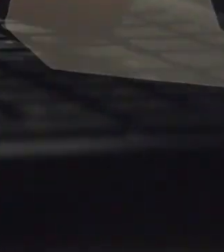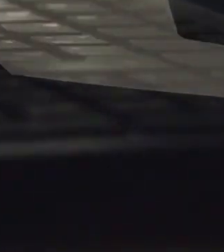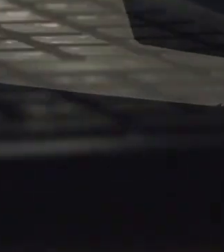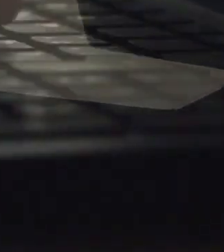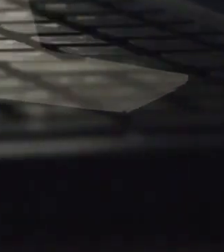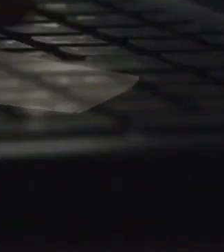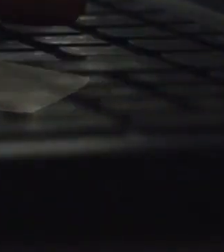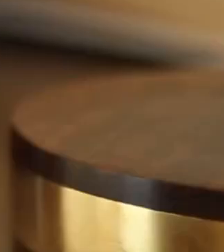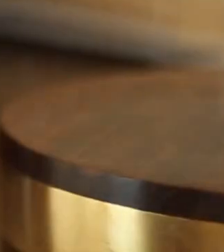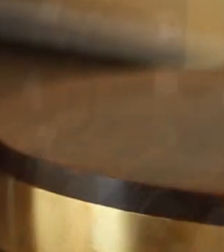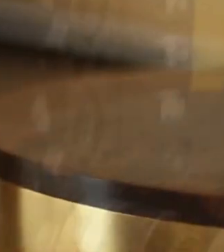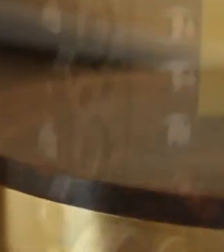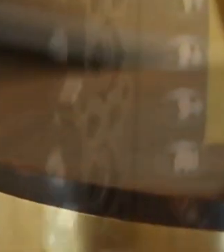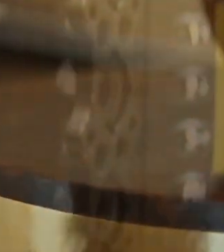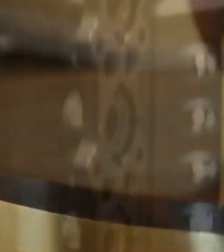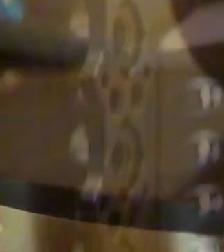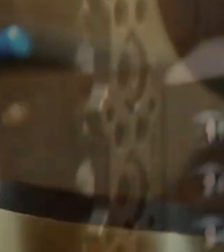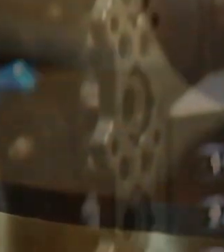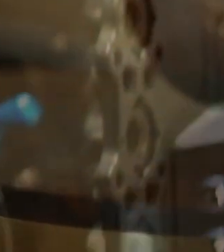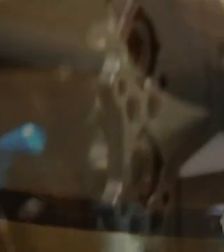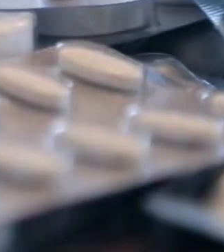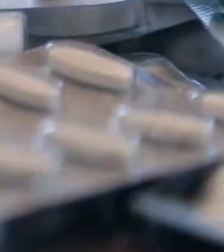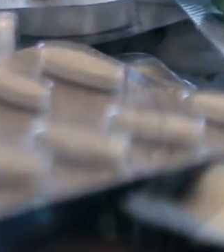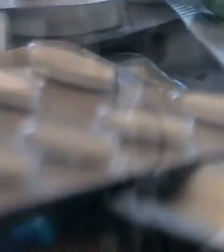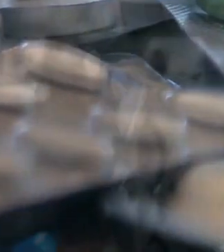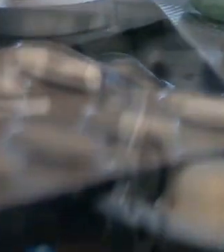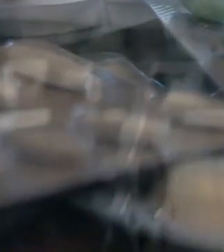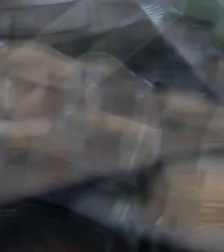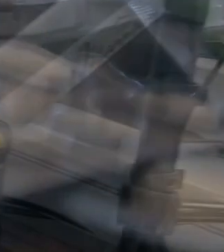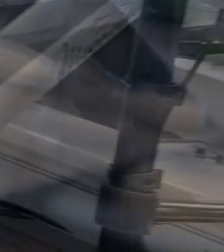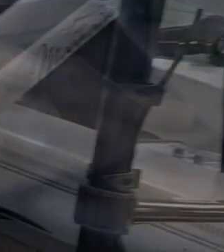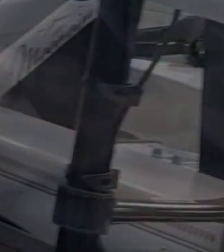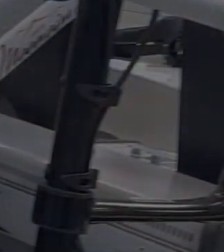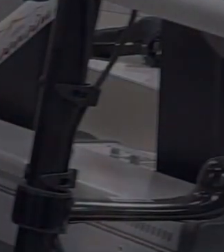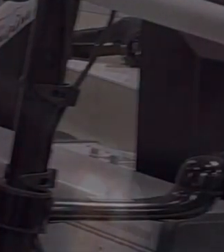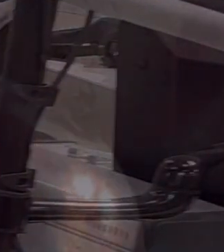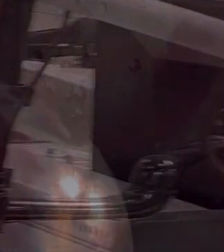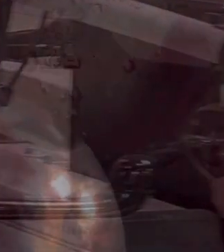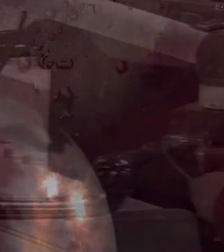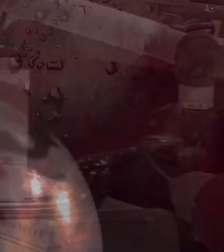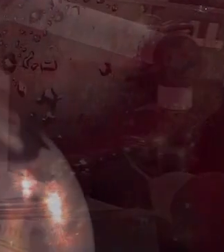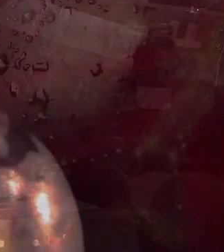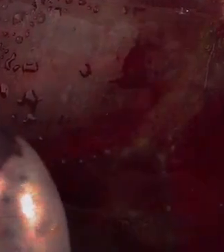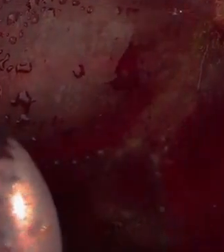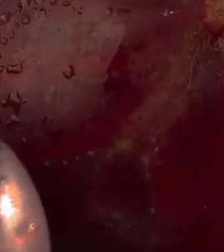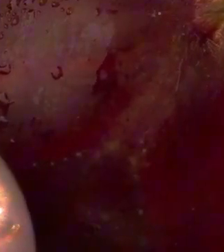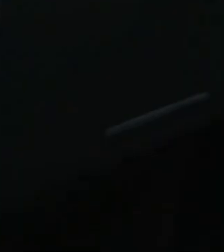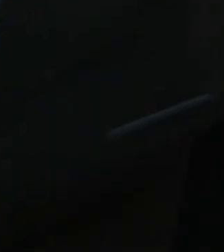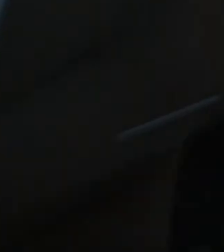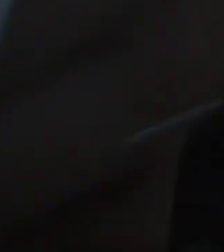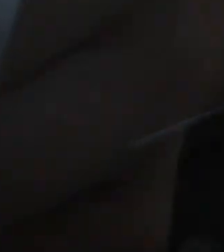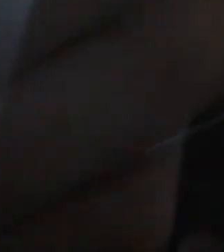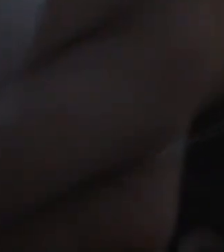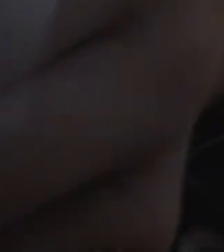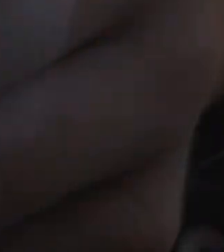Está entrando no ar. Você precisa saber. Muitas dicas para o seu dia a dia.